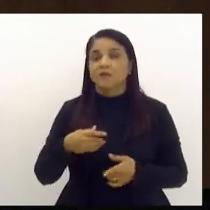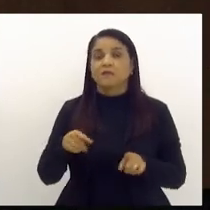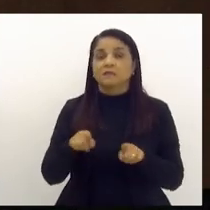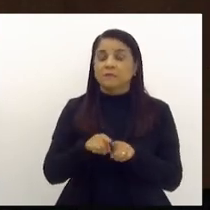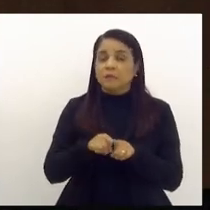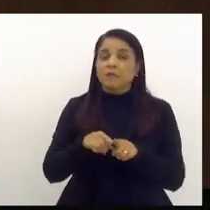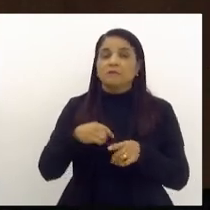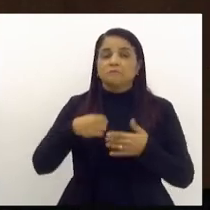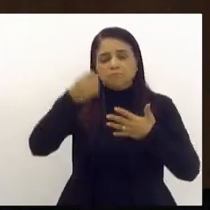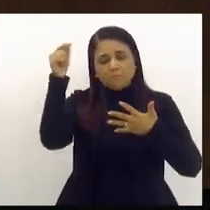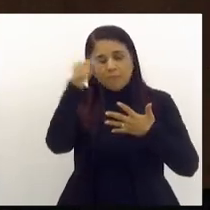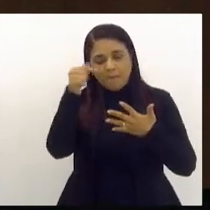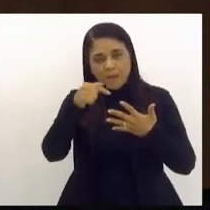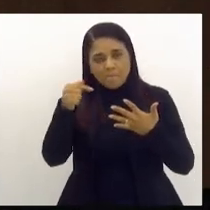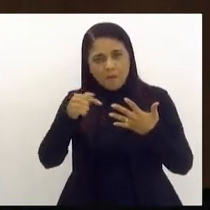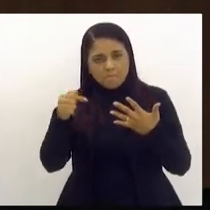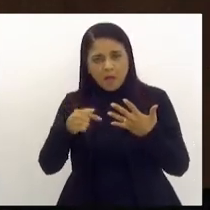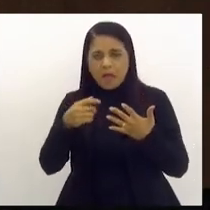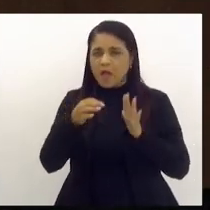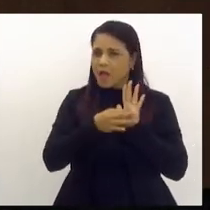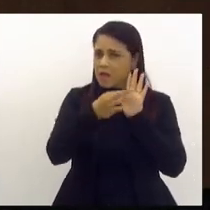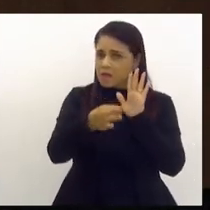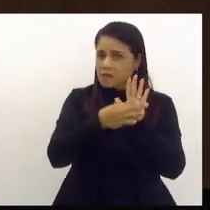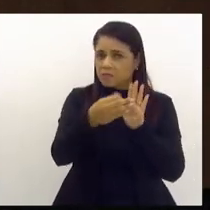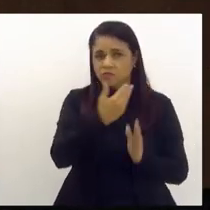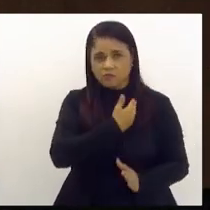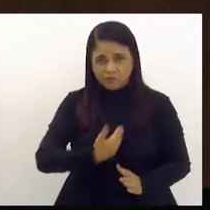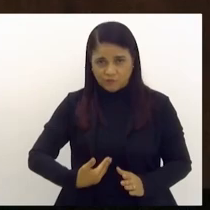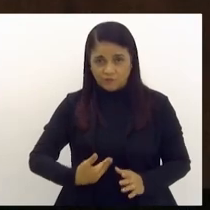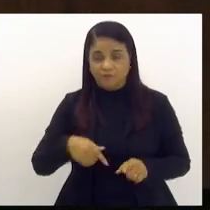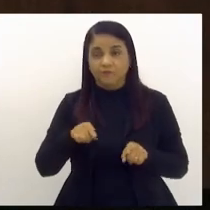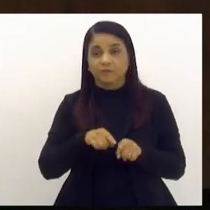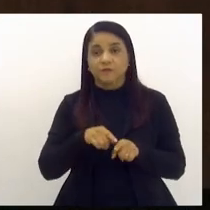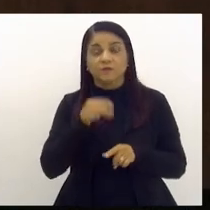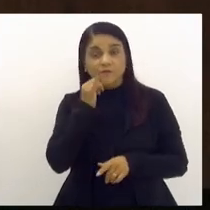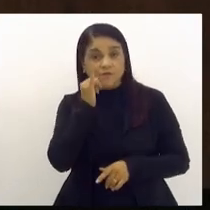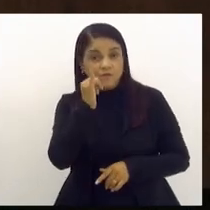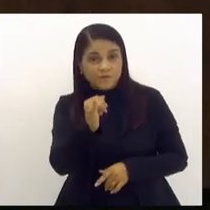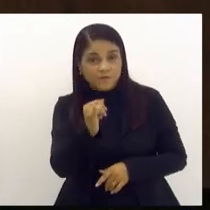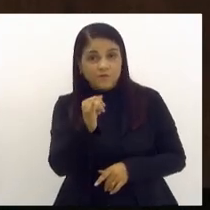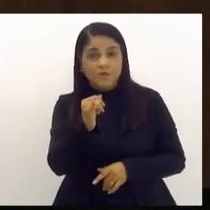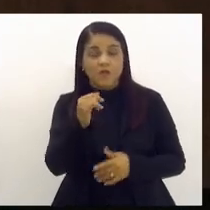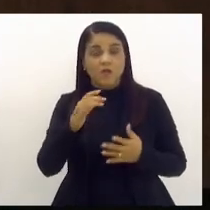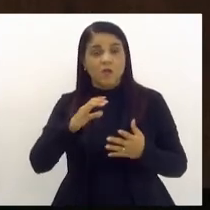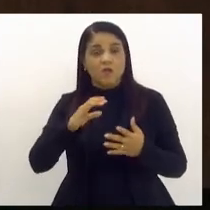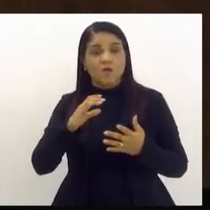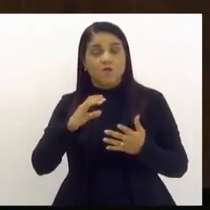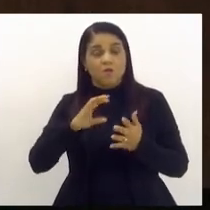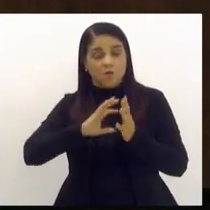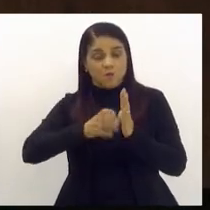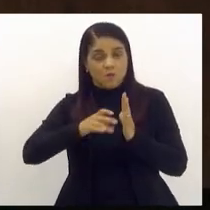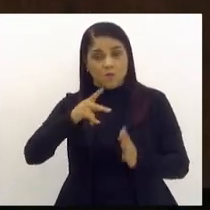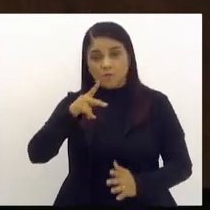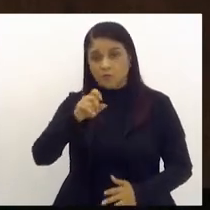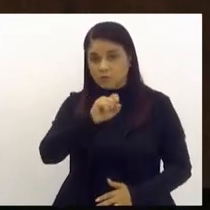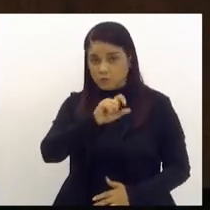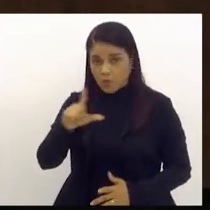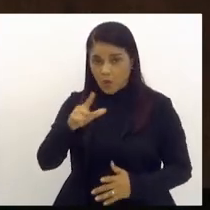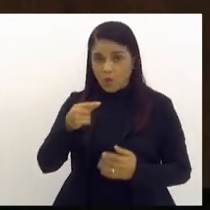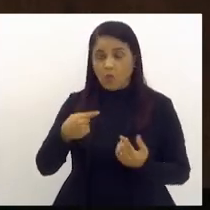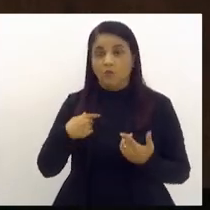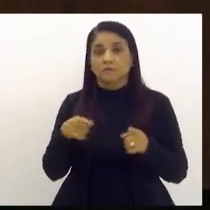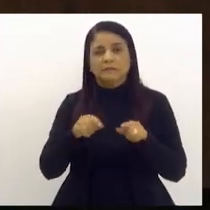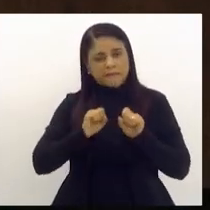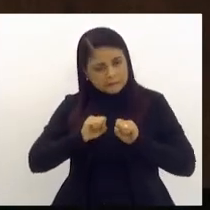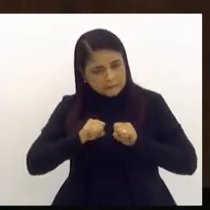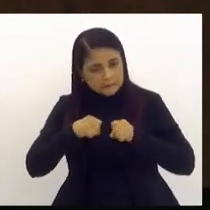ponderar algumas questões e algumas críticas ao governo. Primeiro, dizer que a oposição e nós, da bancada do PSOL, fizemos